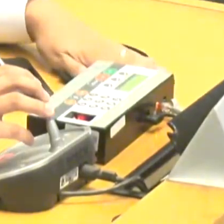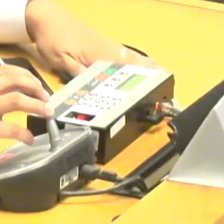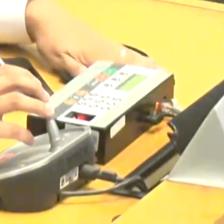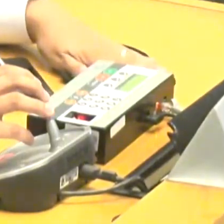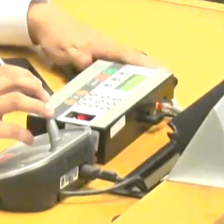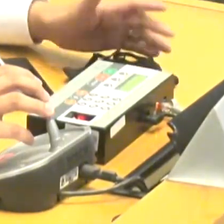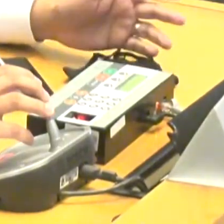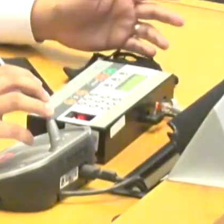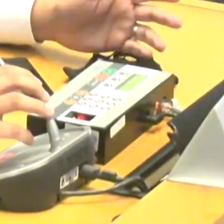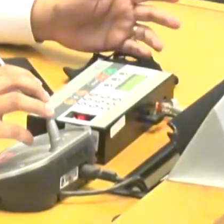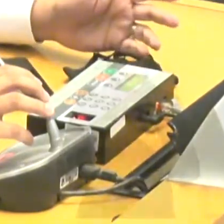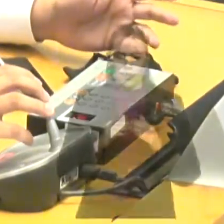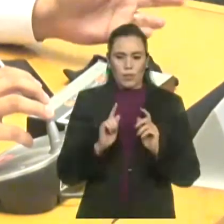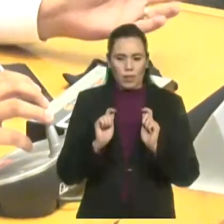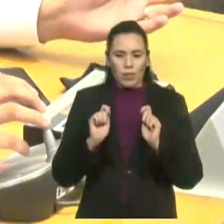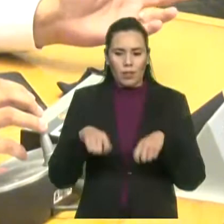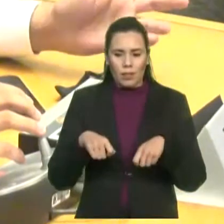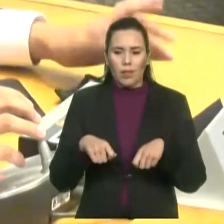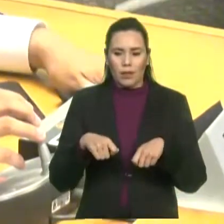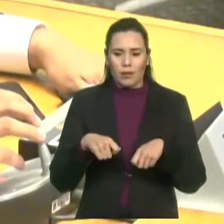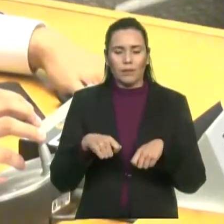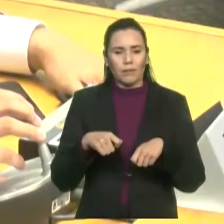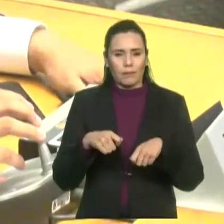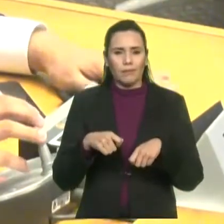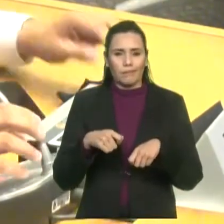possibilidade de fazer uma parte. Posso?